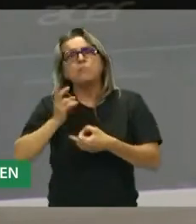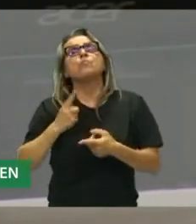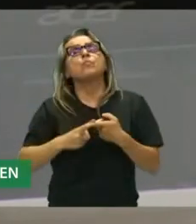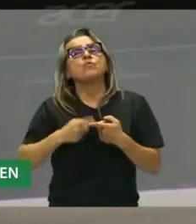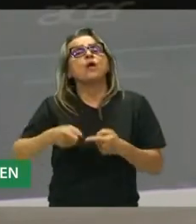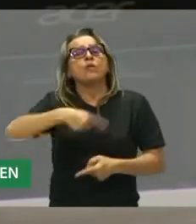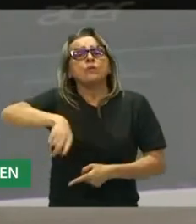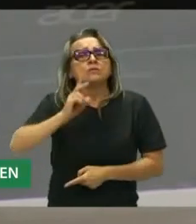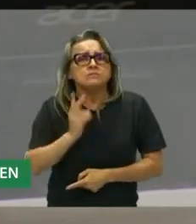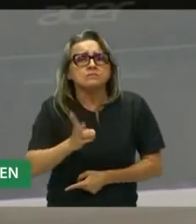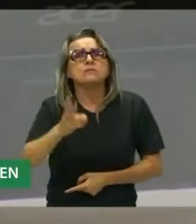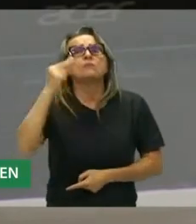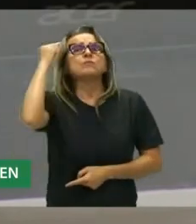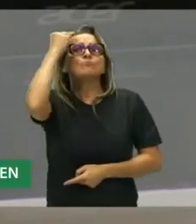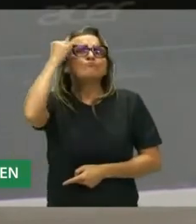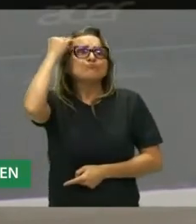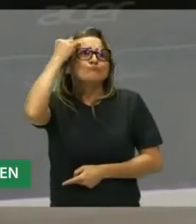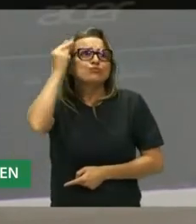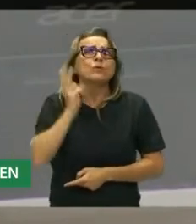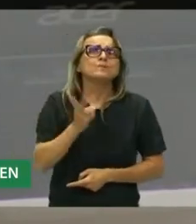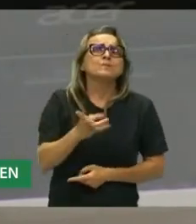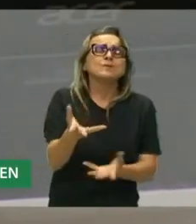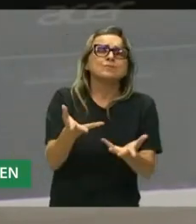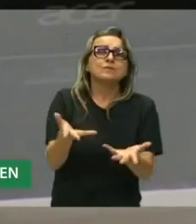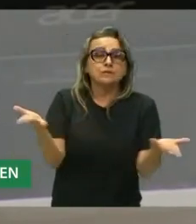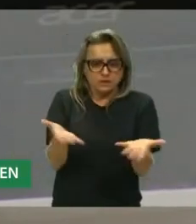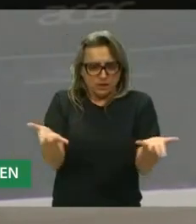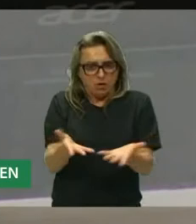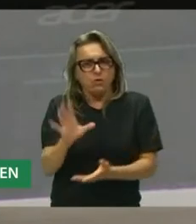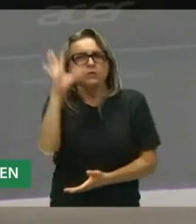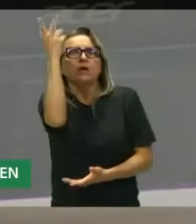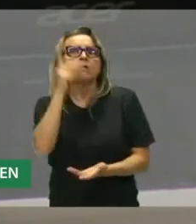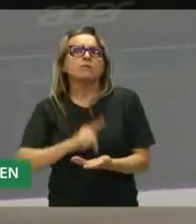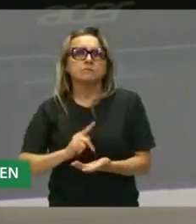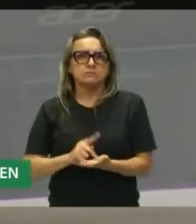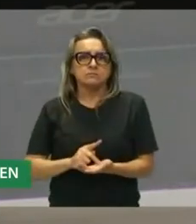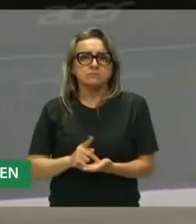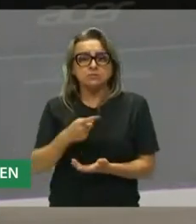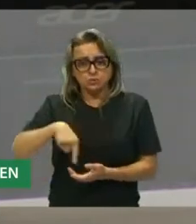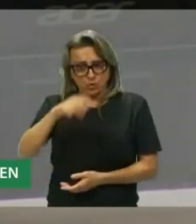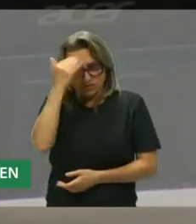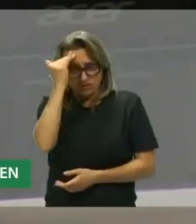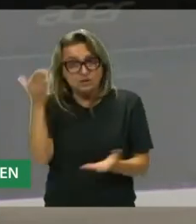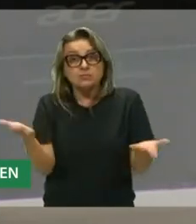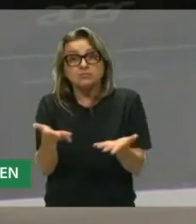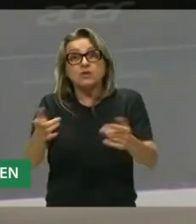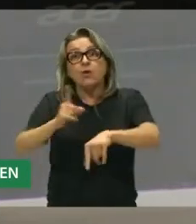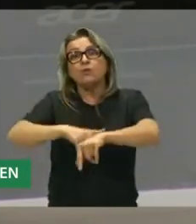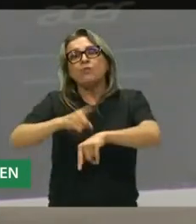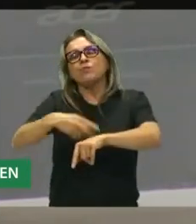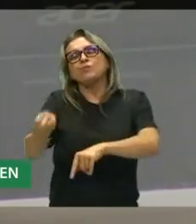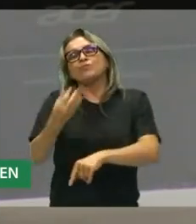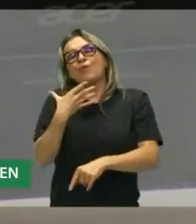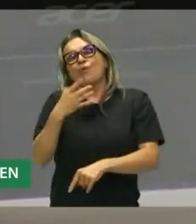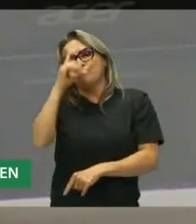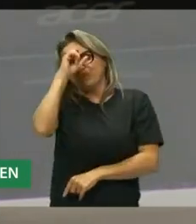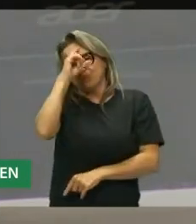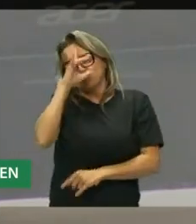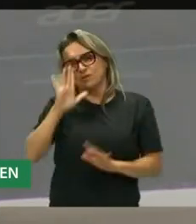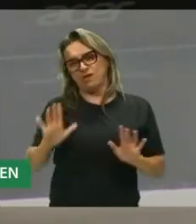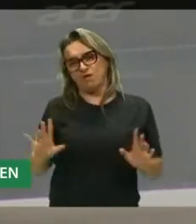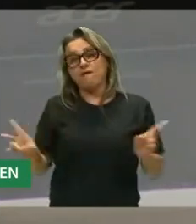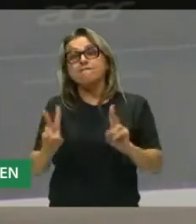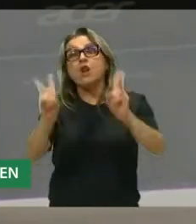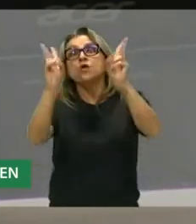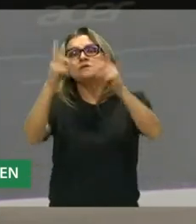está acontecendo. Então, nós estamos entendendo que o Hospital Marieta ele vive um novo momento, né? Com valorização do